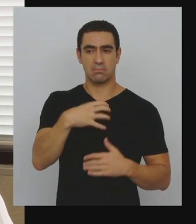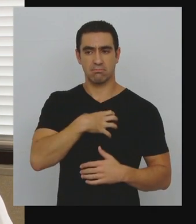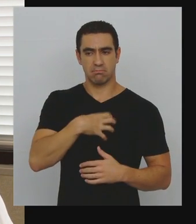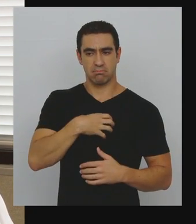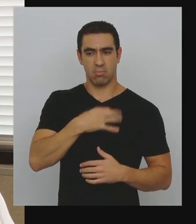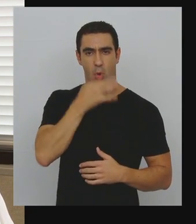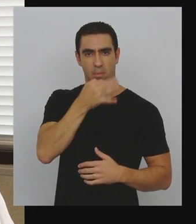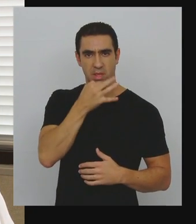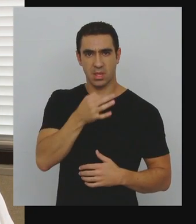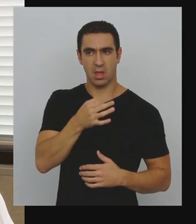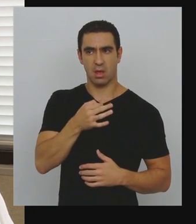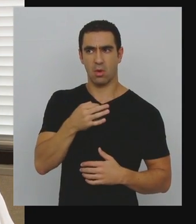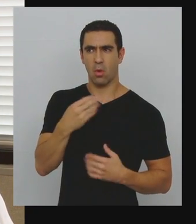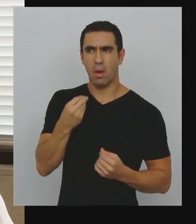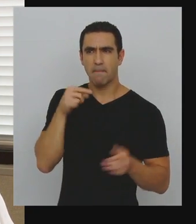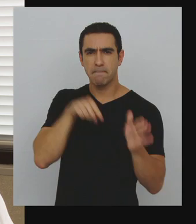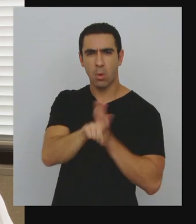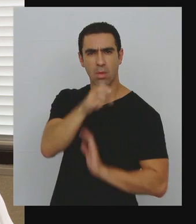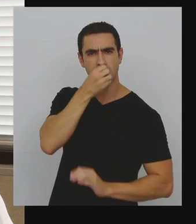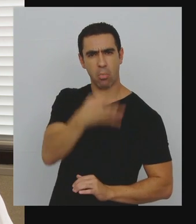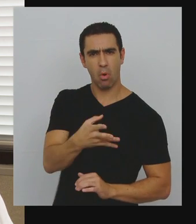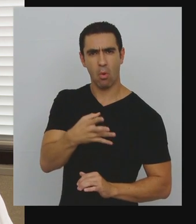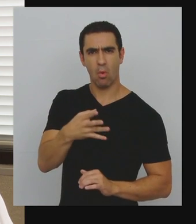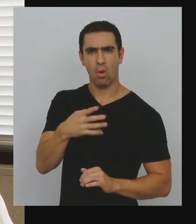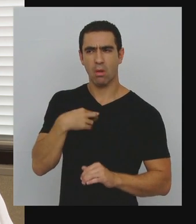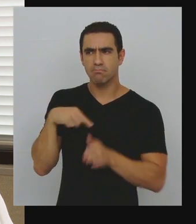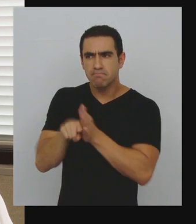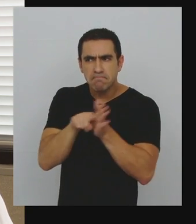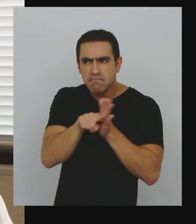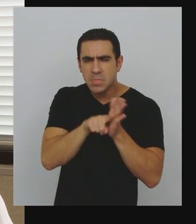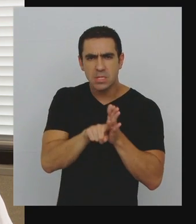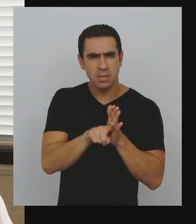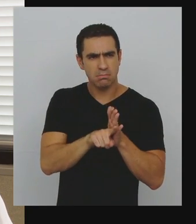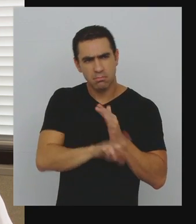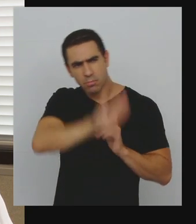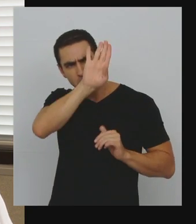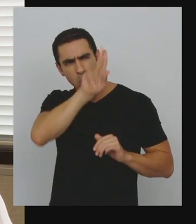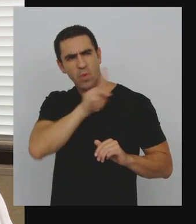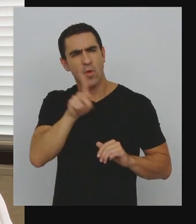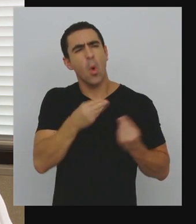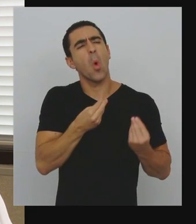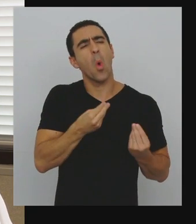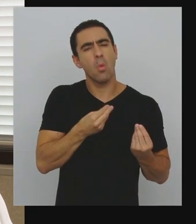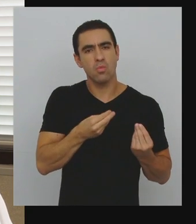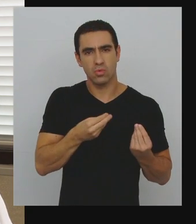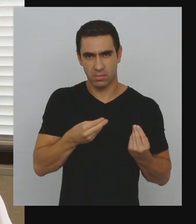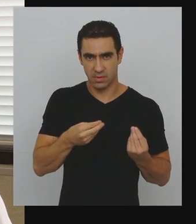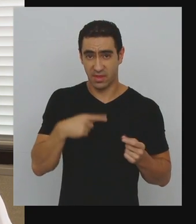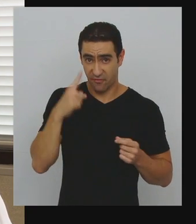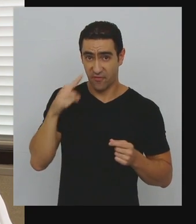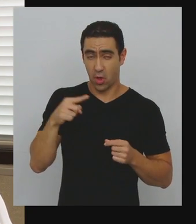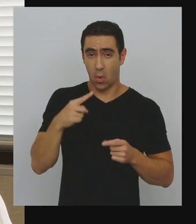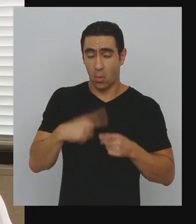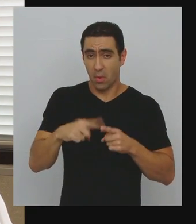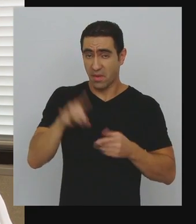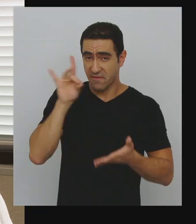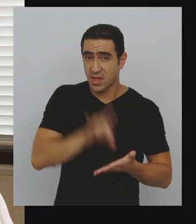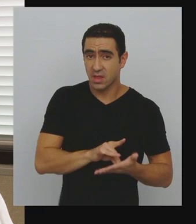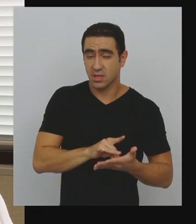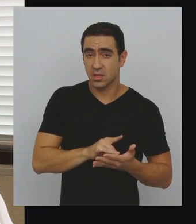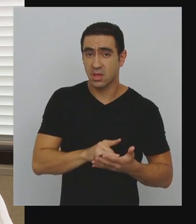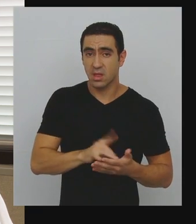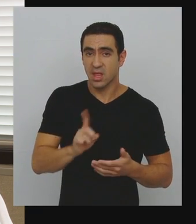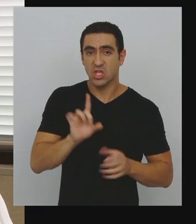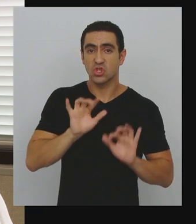crítico, como é que eu faço boas perguntas, como é que eu vou em busca das respostas e, principalmente, como é que identifico quais são meus problemas de verdade,